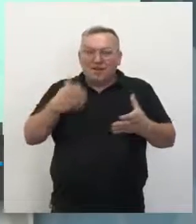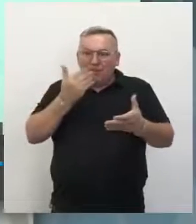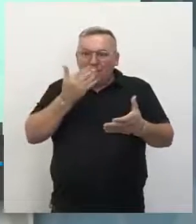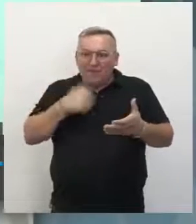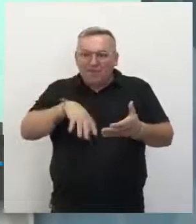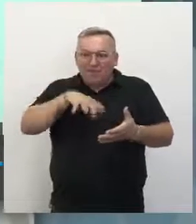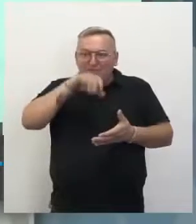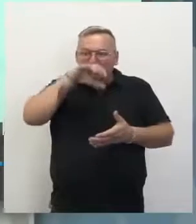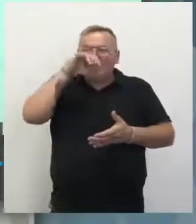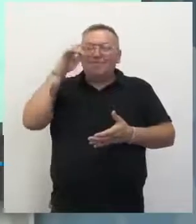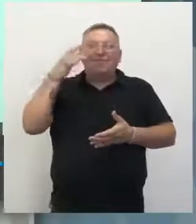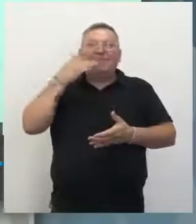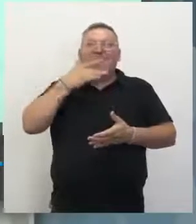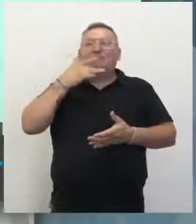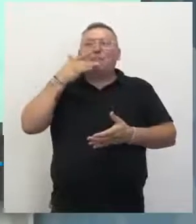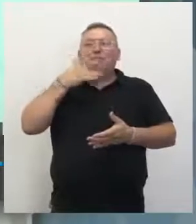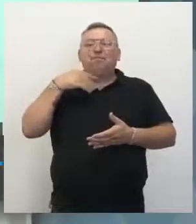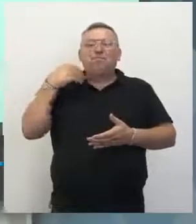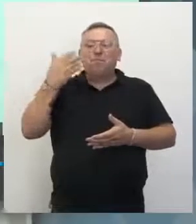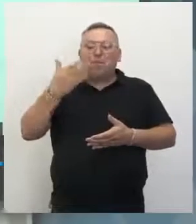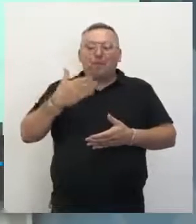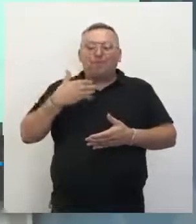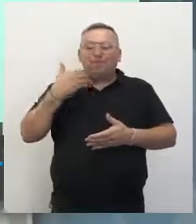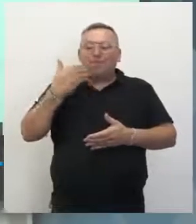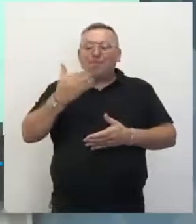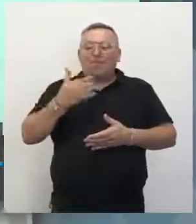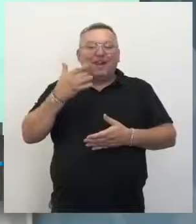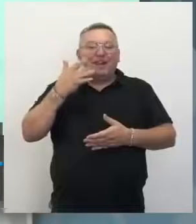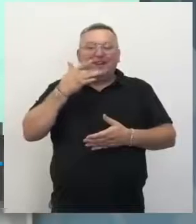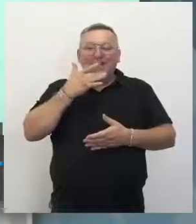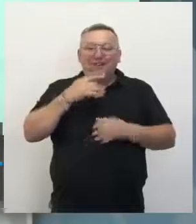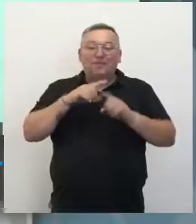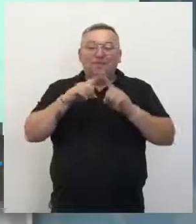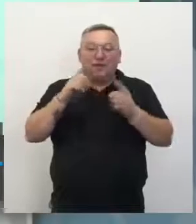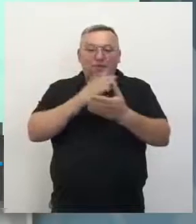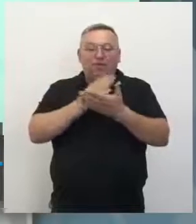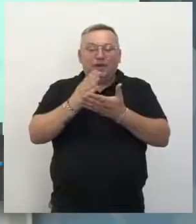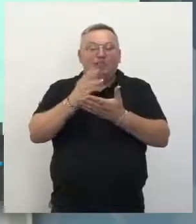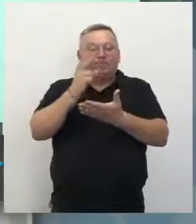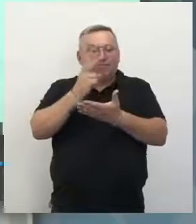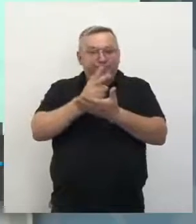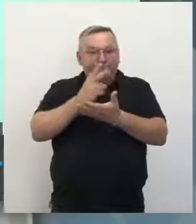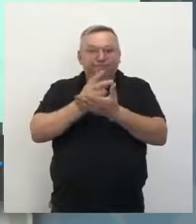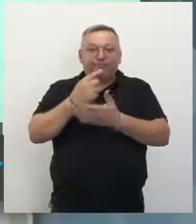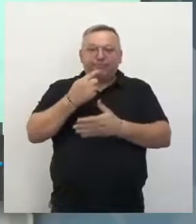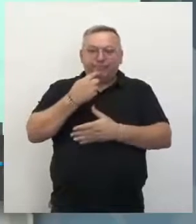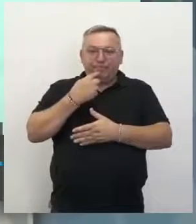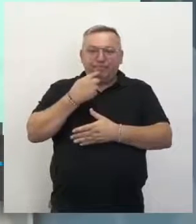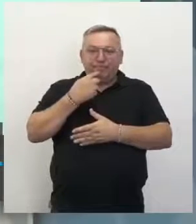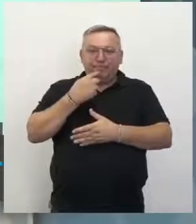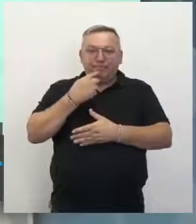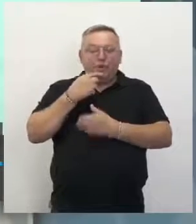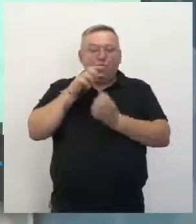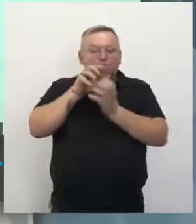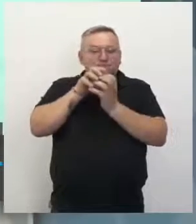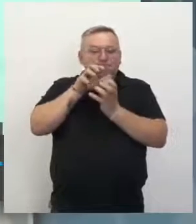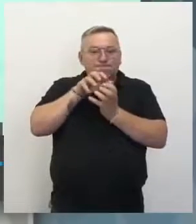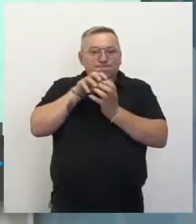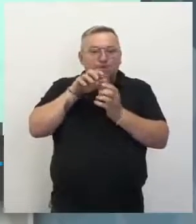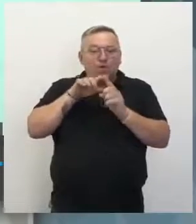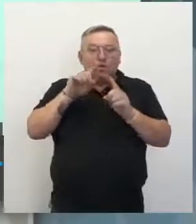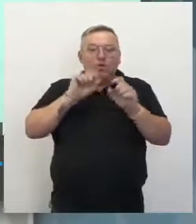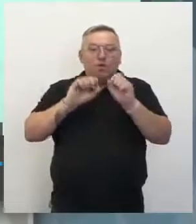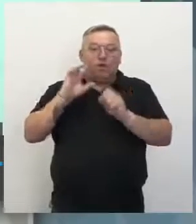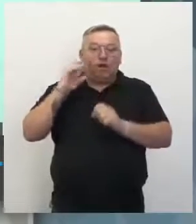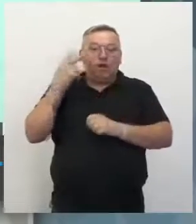já começa a salivar, né? Mas começa mesmo na boca. E aí, são dois processos que